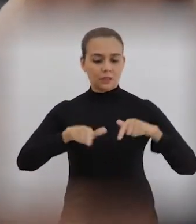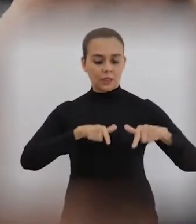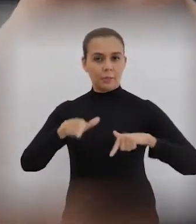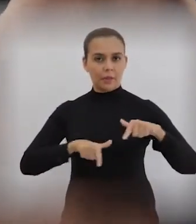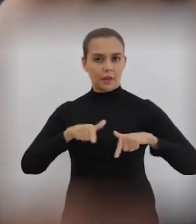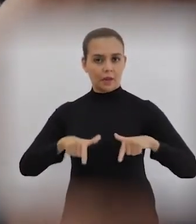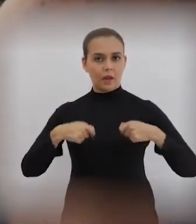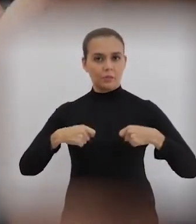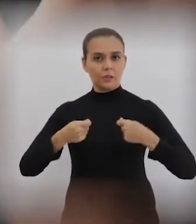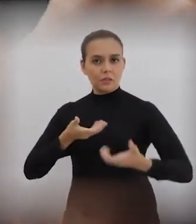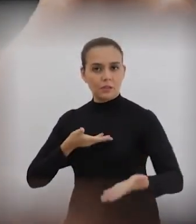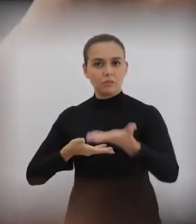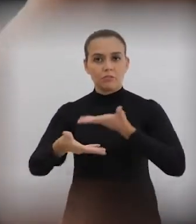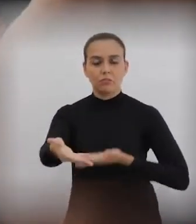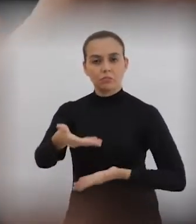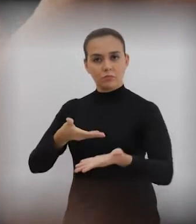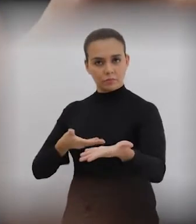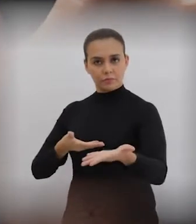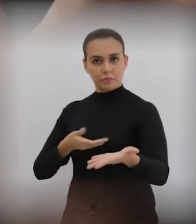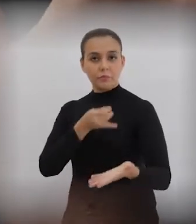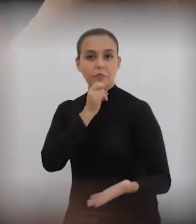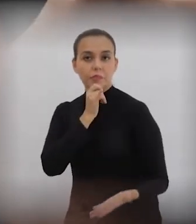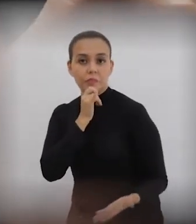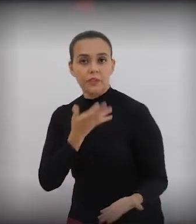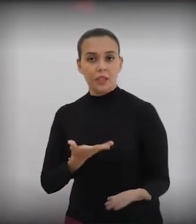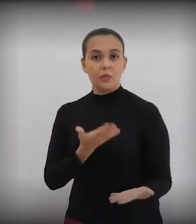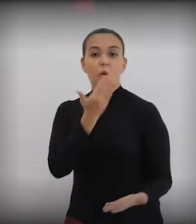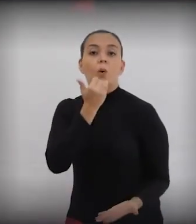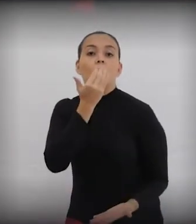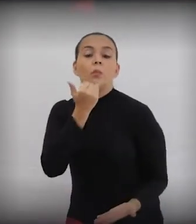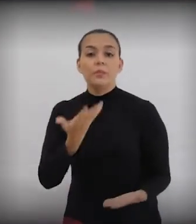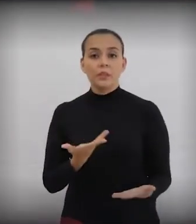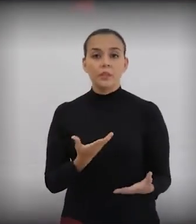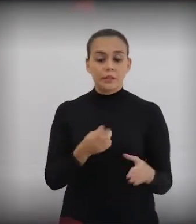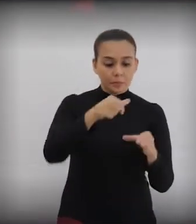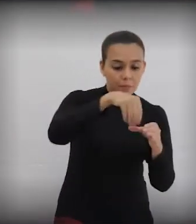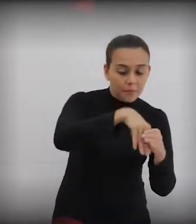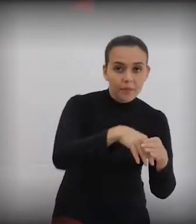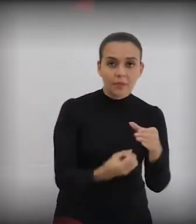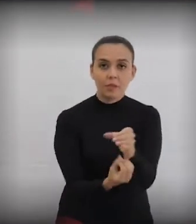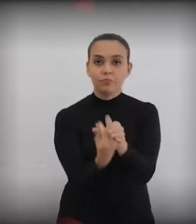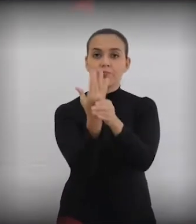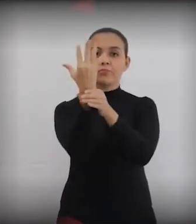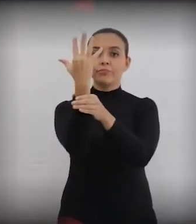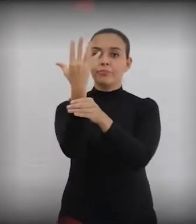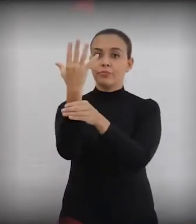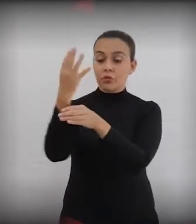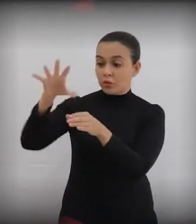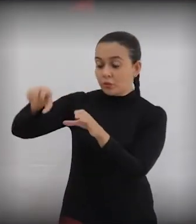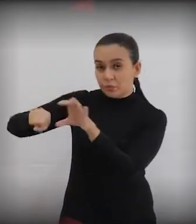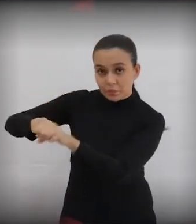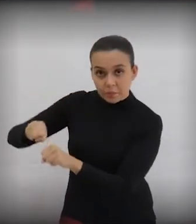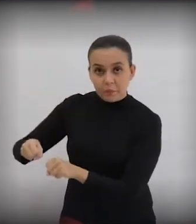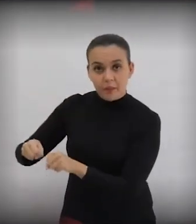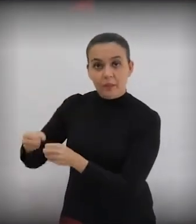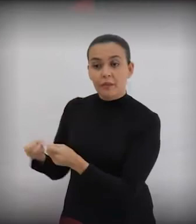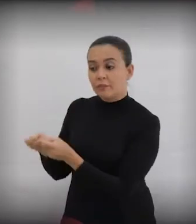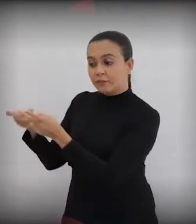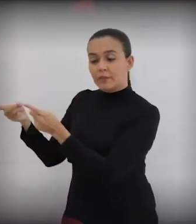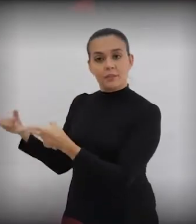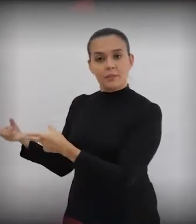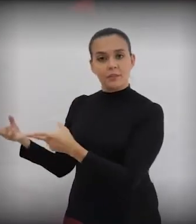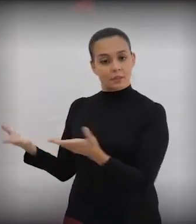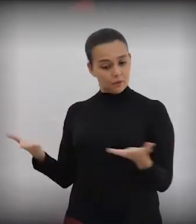são responsáveis por encontrar alimento, processar o alimento, distribuir o alimento. Agora, na cidade, no mundo